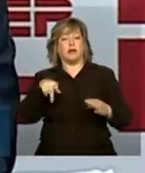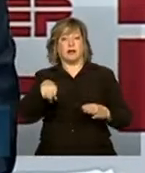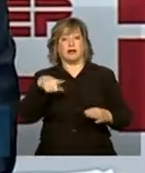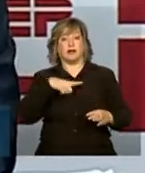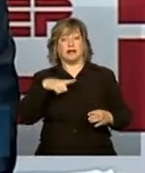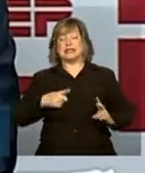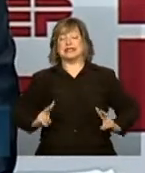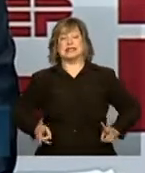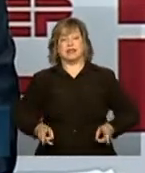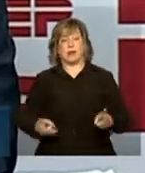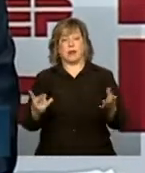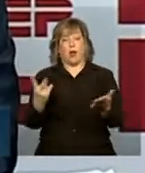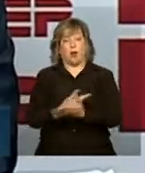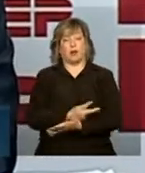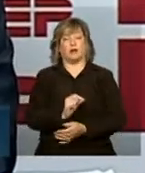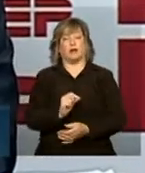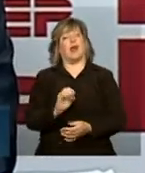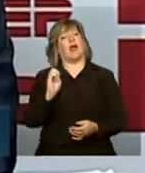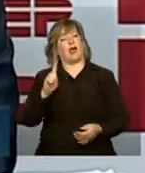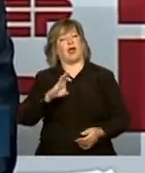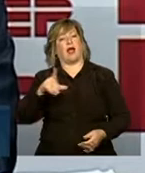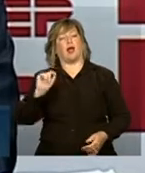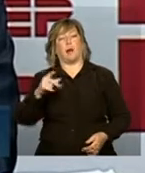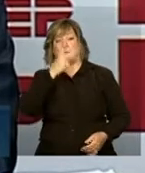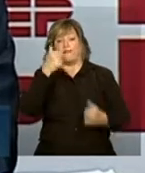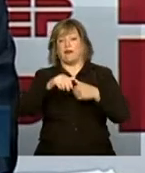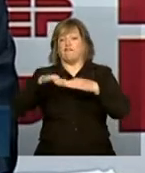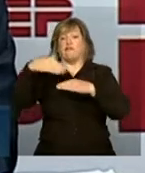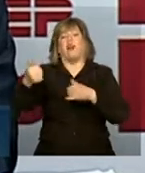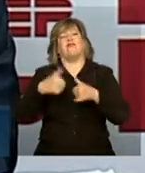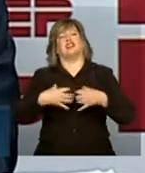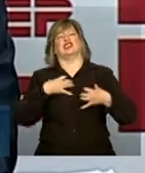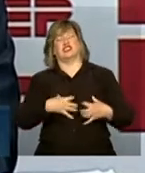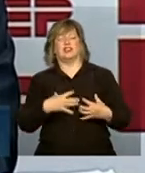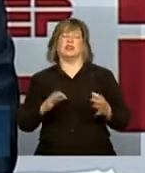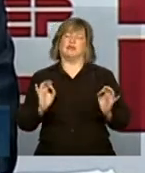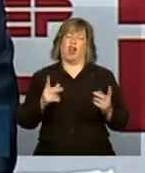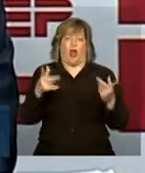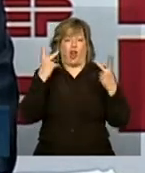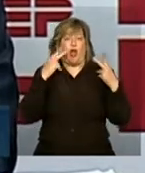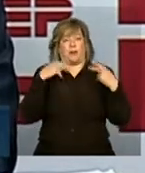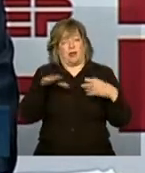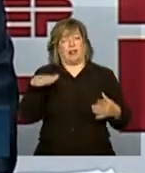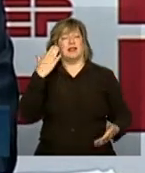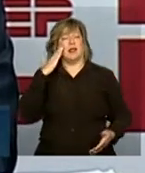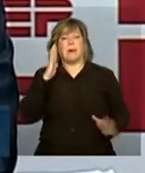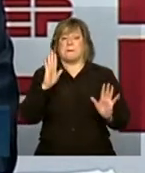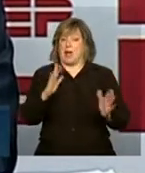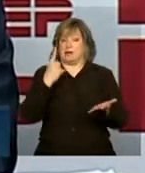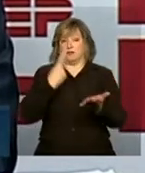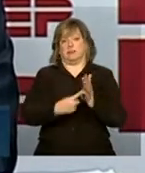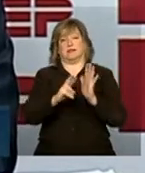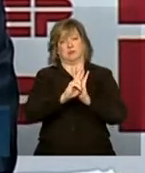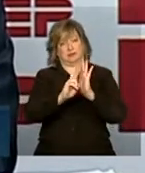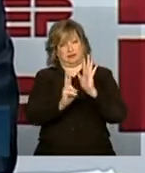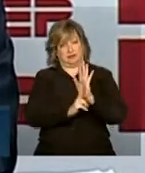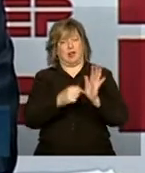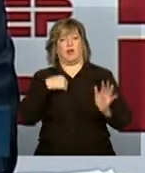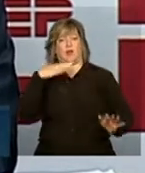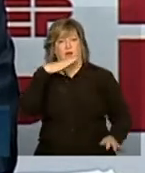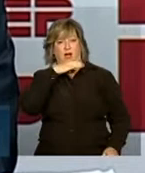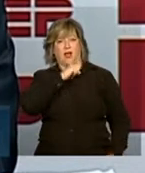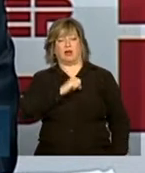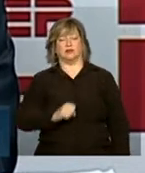isso sempre acontece. Evidente que as pessoas que ficam de fora ficam muito chateadas, a gente entende, mas eu acho muito